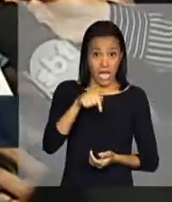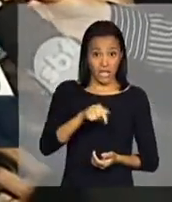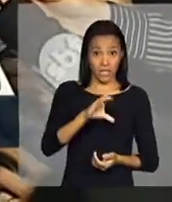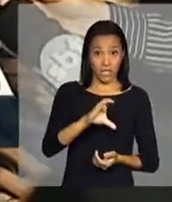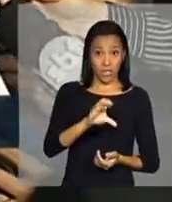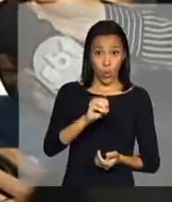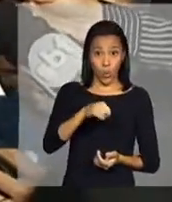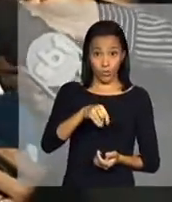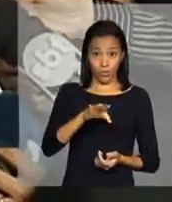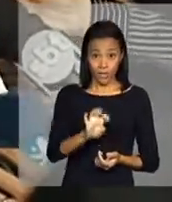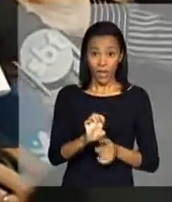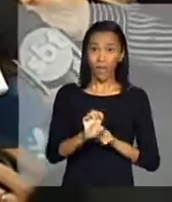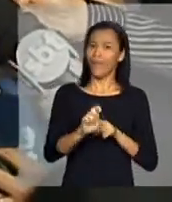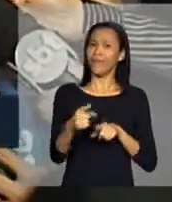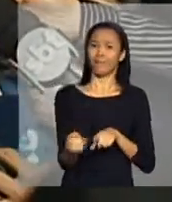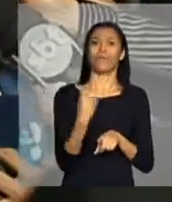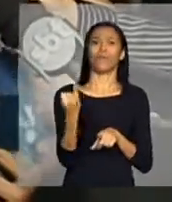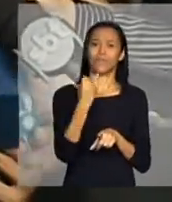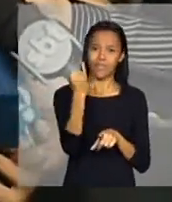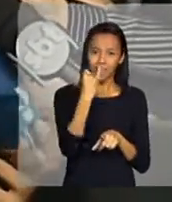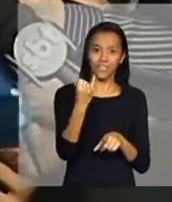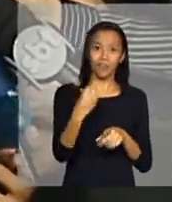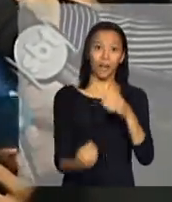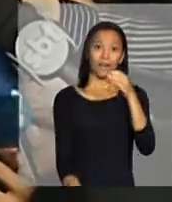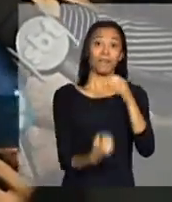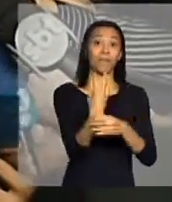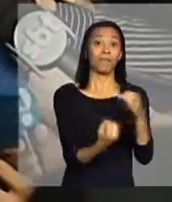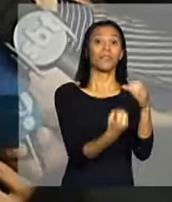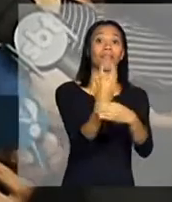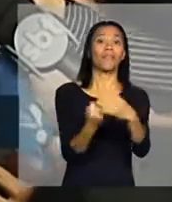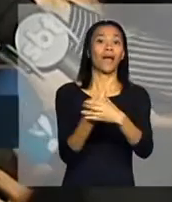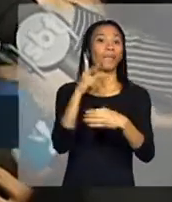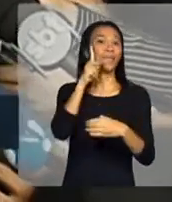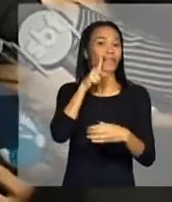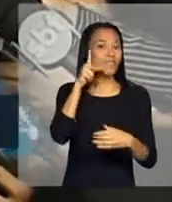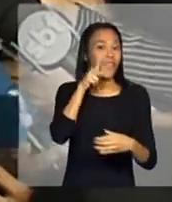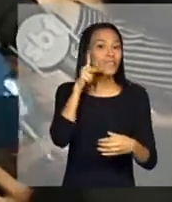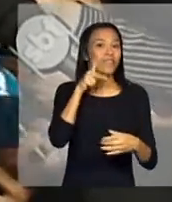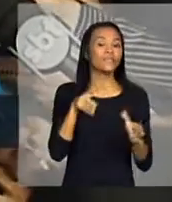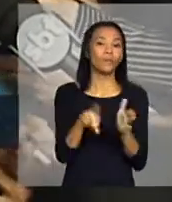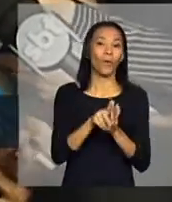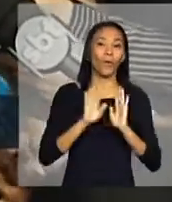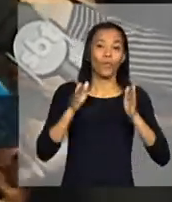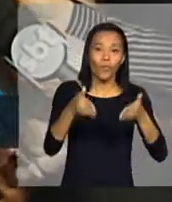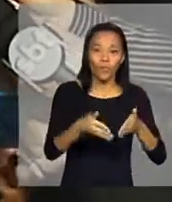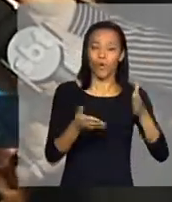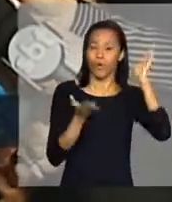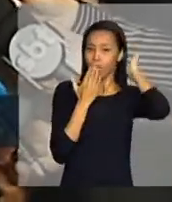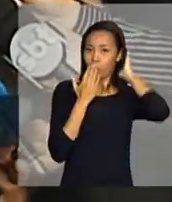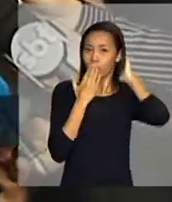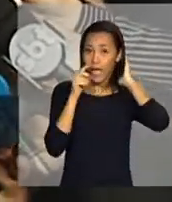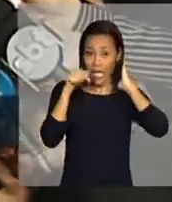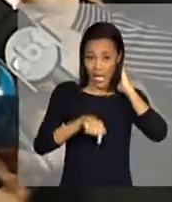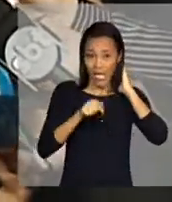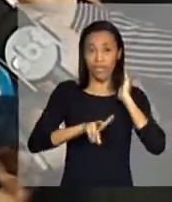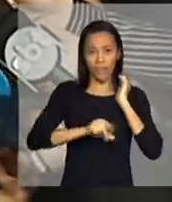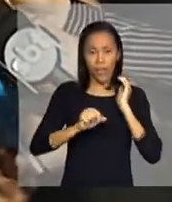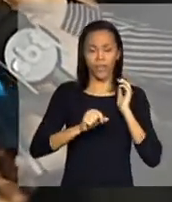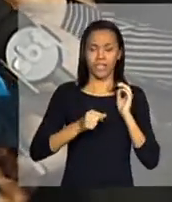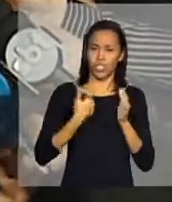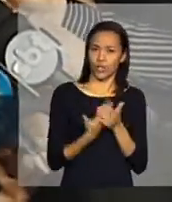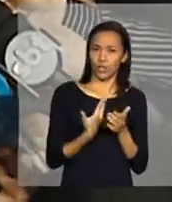PNEGAT, ele tem um papel muito importante na implementação de políticas integradas, né? Esse comitê, ele desenvolve políticas de